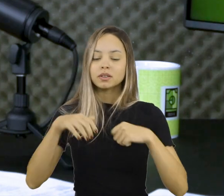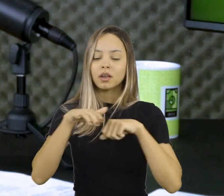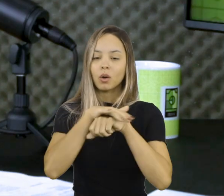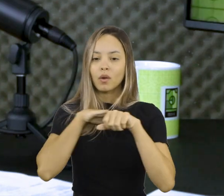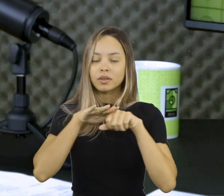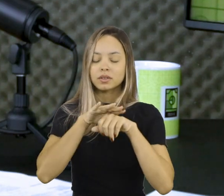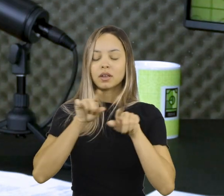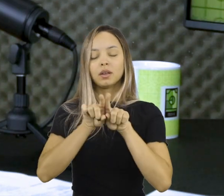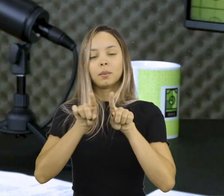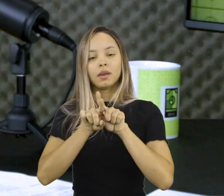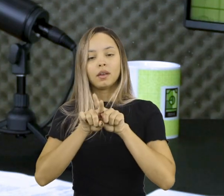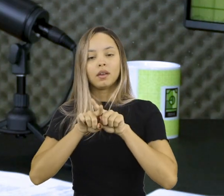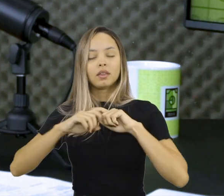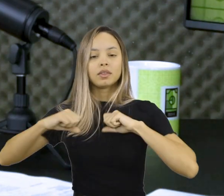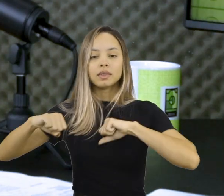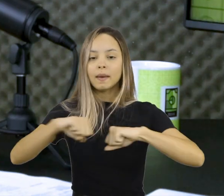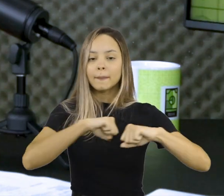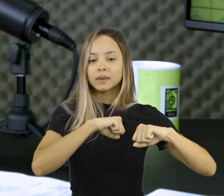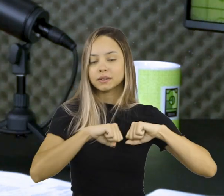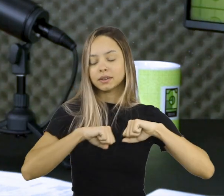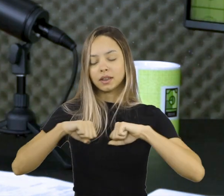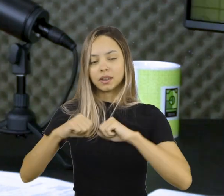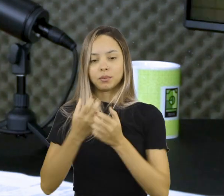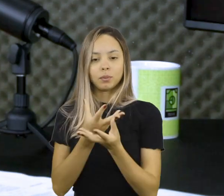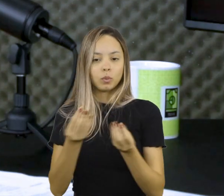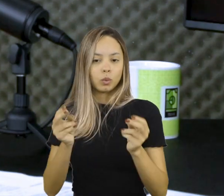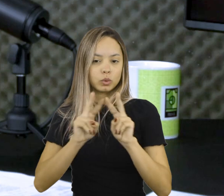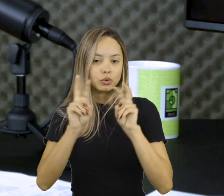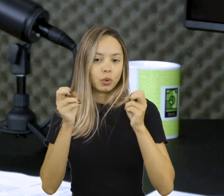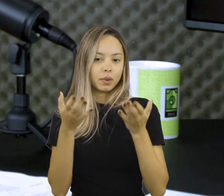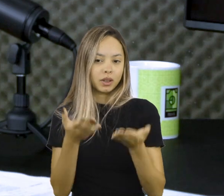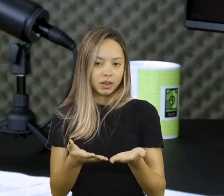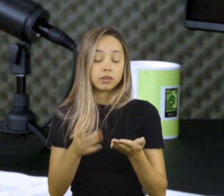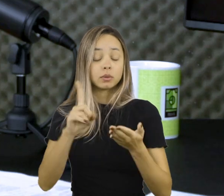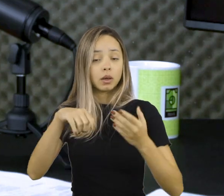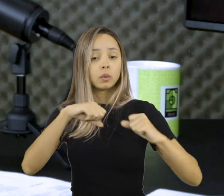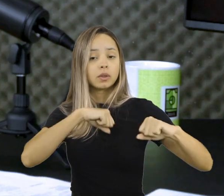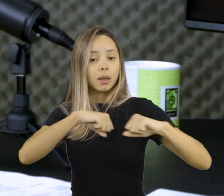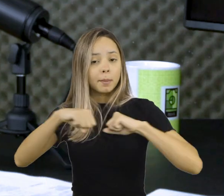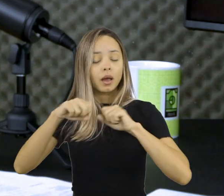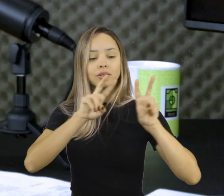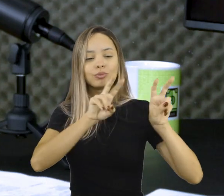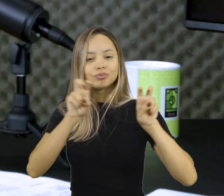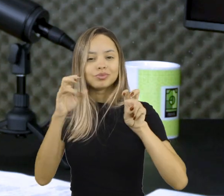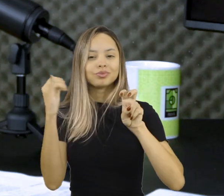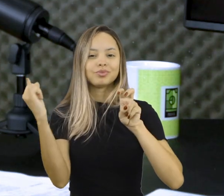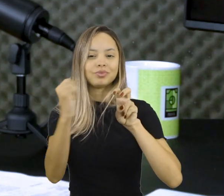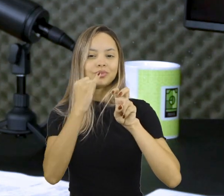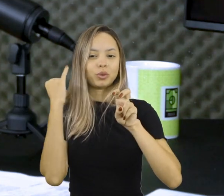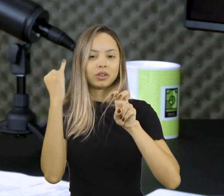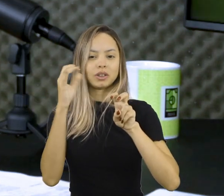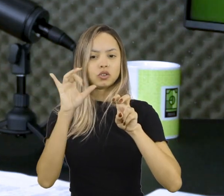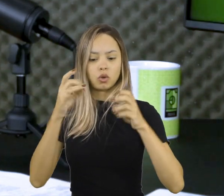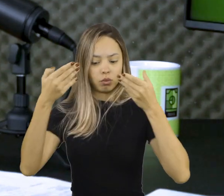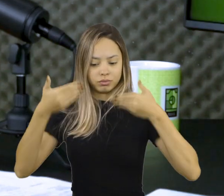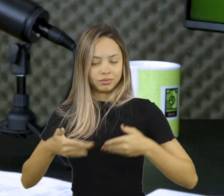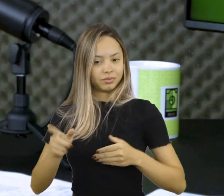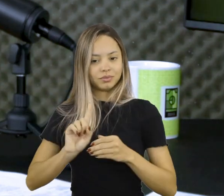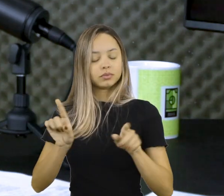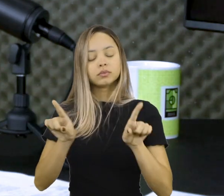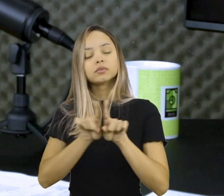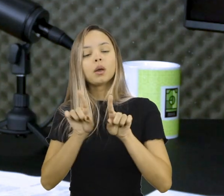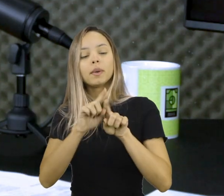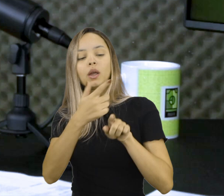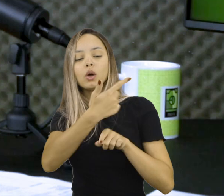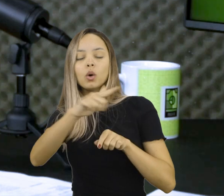um debate que deve se estender com convite inclusive para outros profissionais eu acho que a